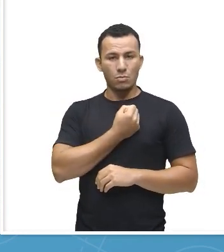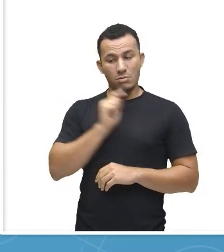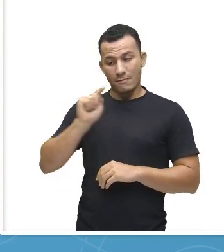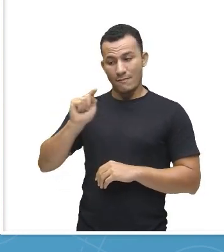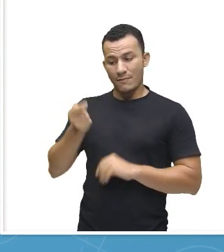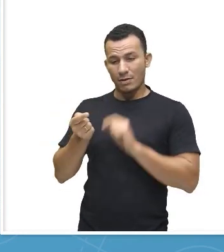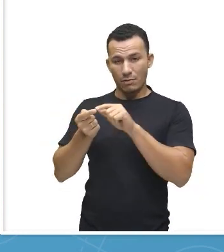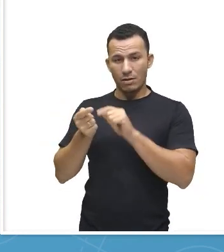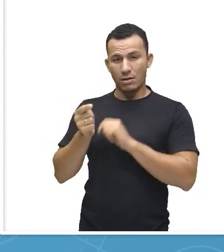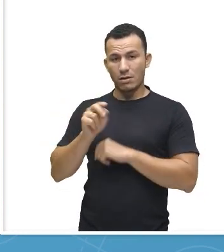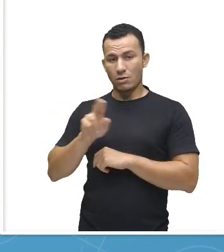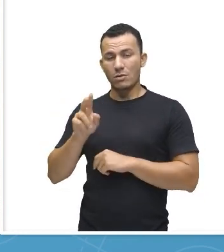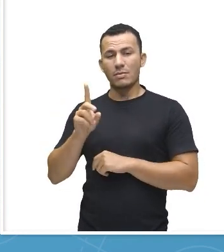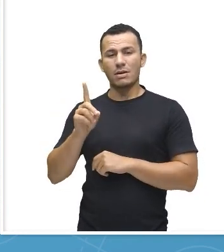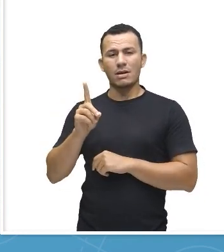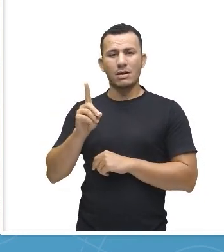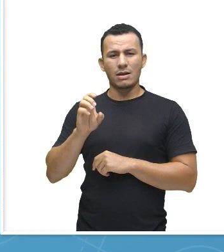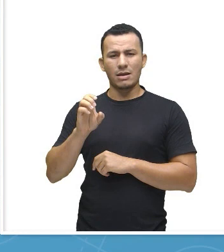decimal, né?